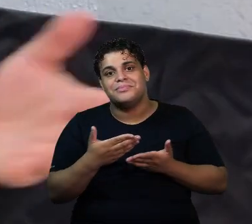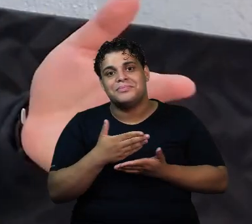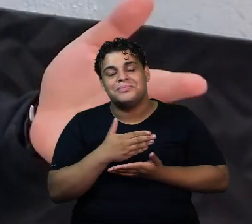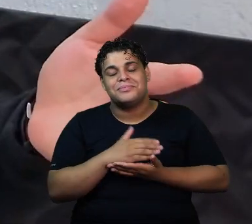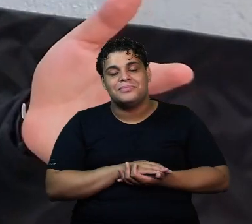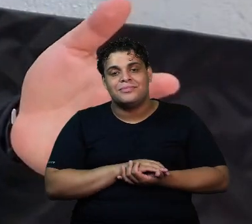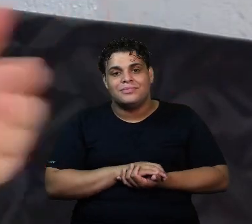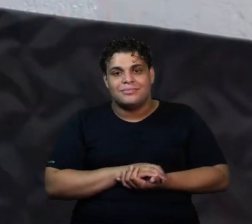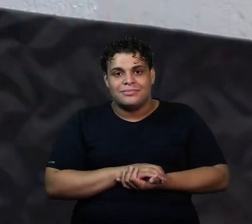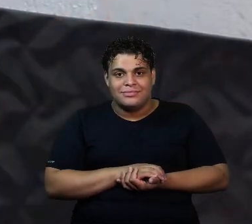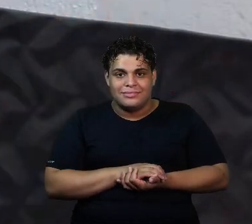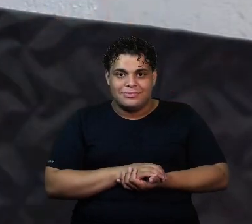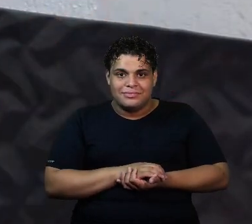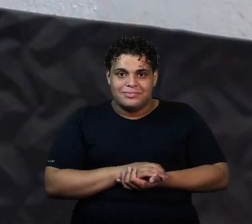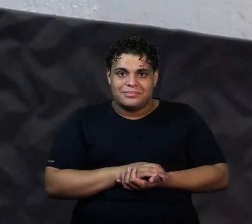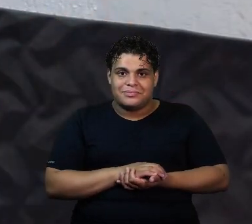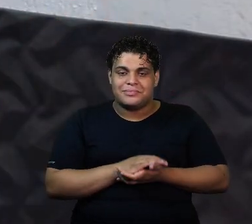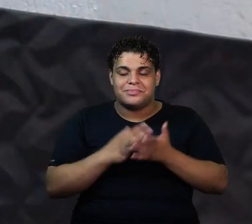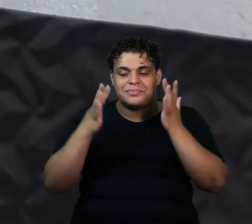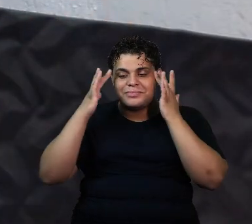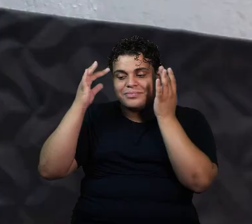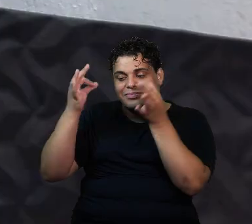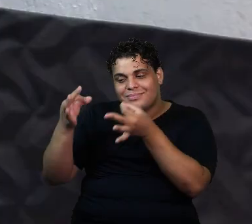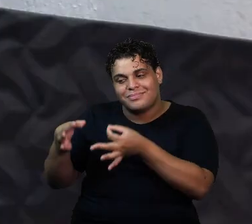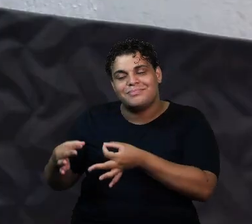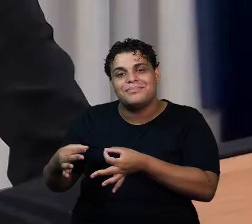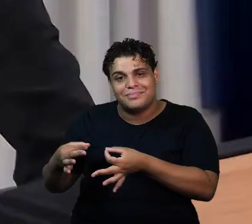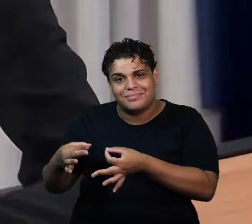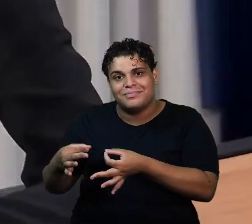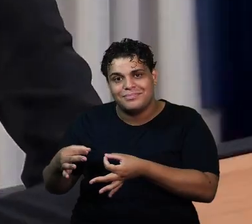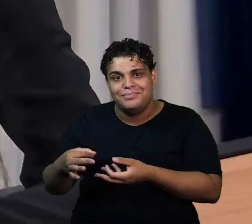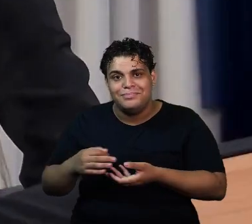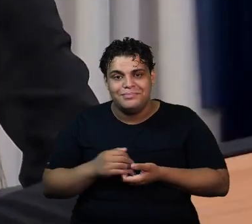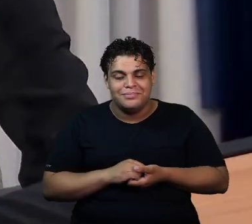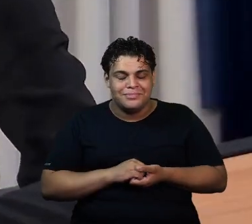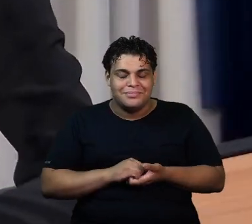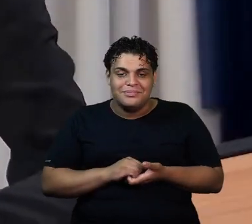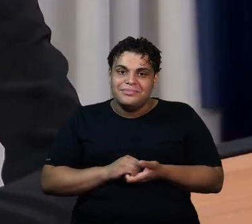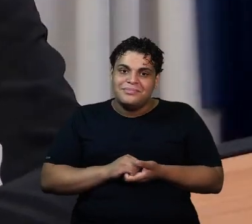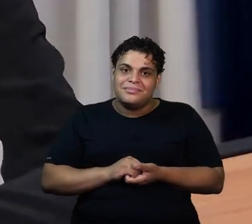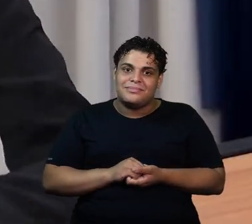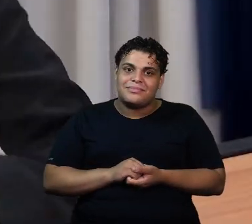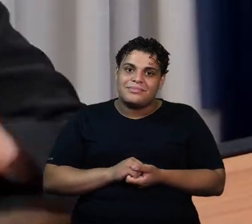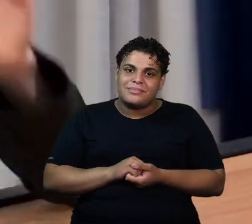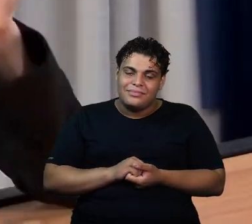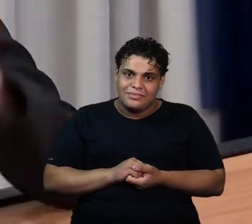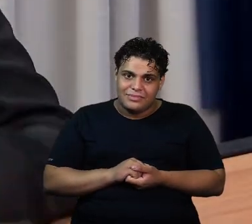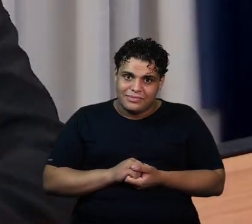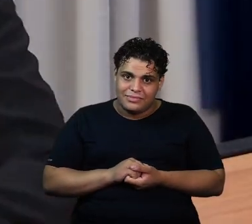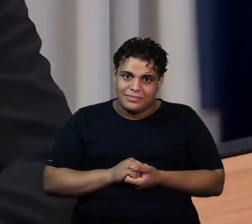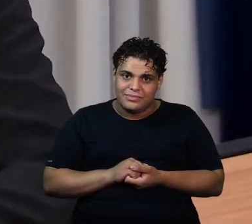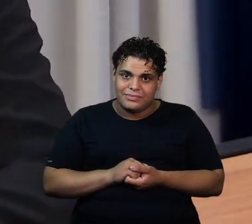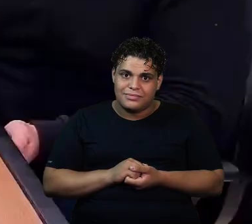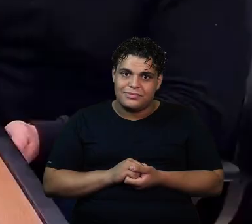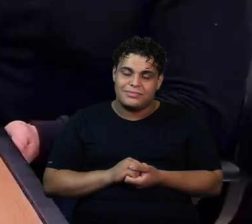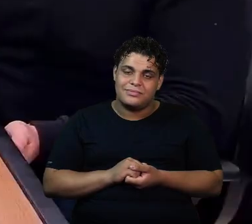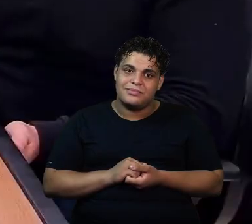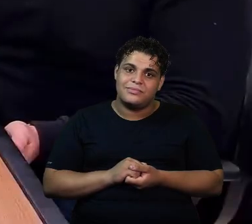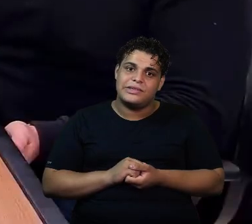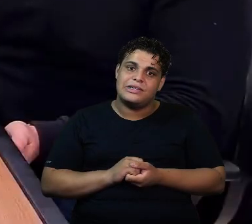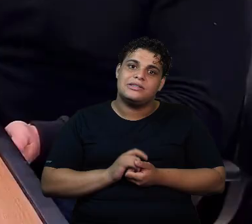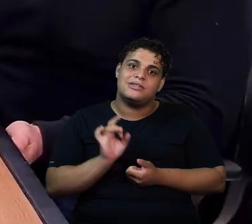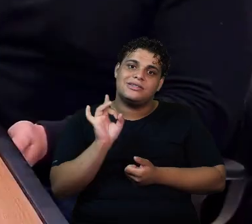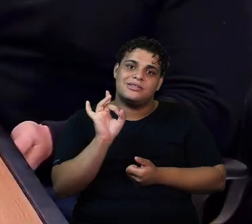ser muito mais propensas a serem conscientes, né? O Rafael, só para... O Rafael e Rafaele, né?